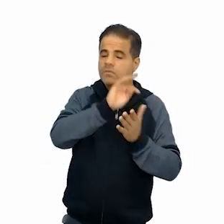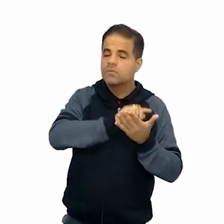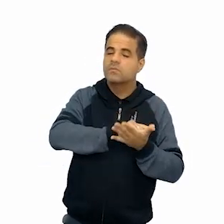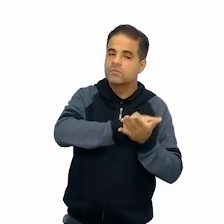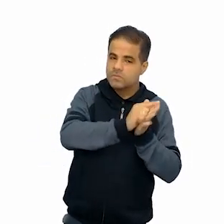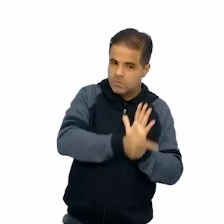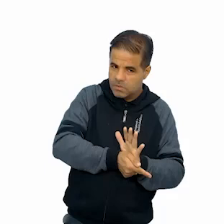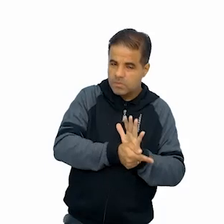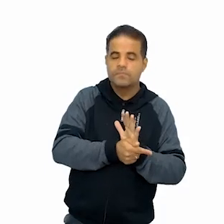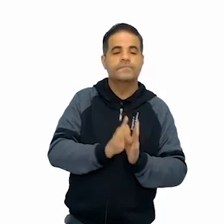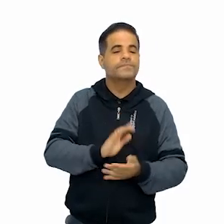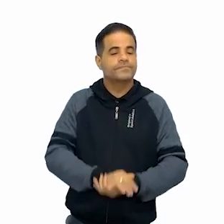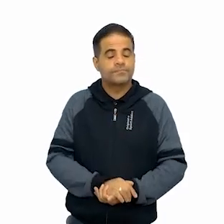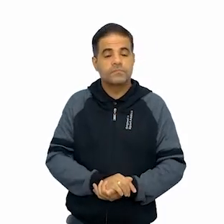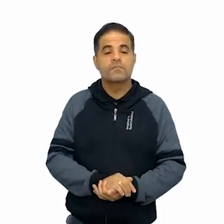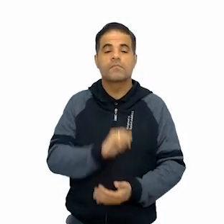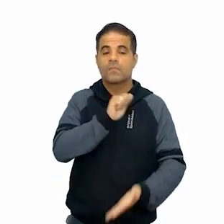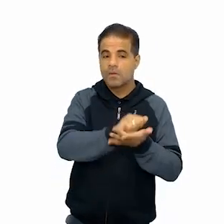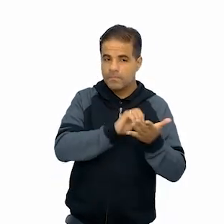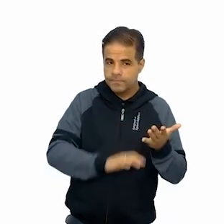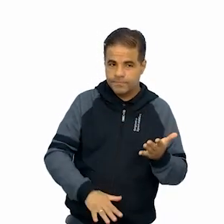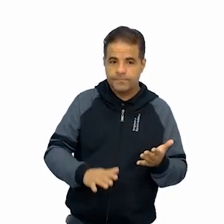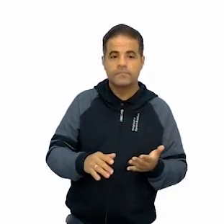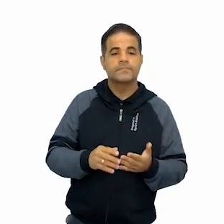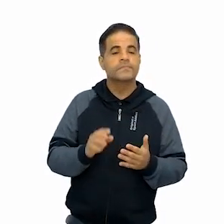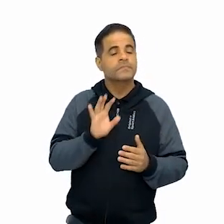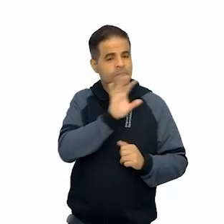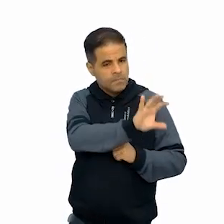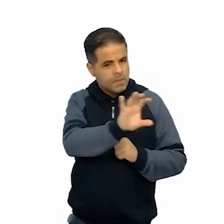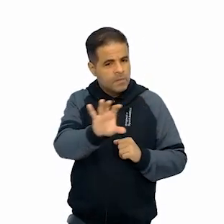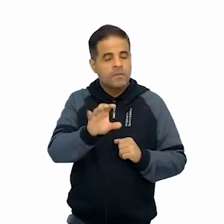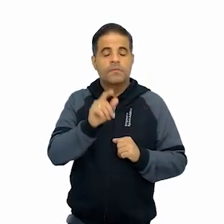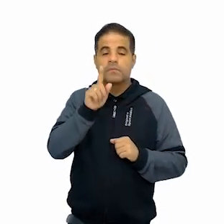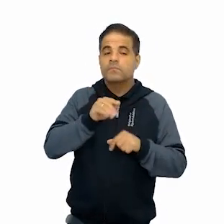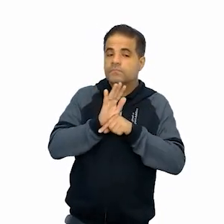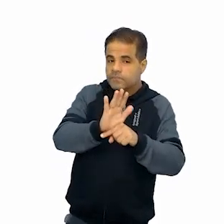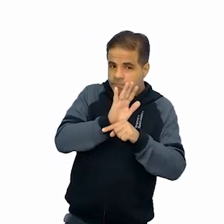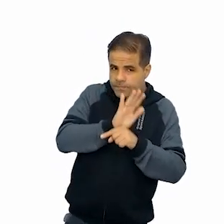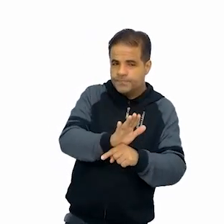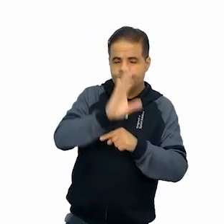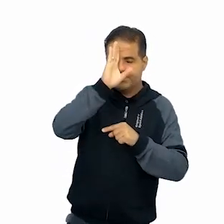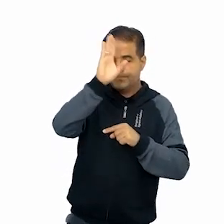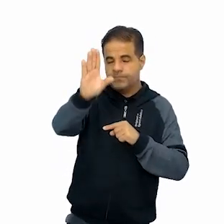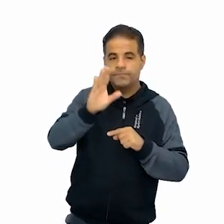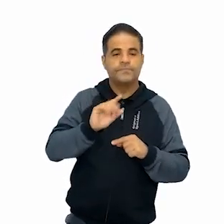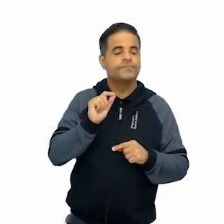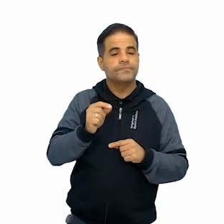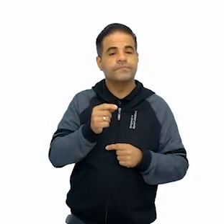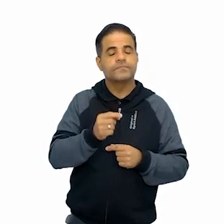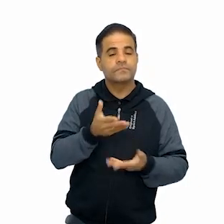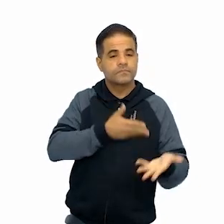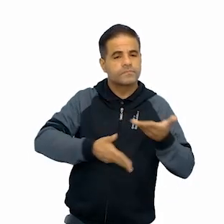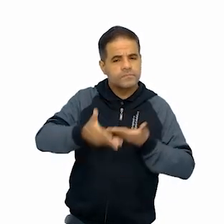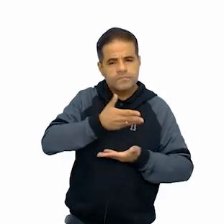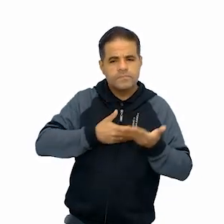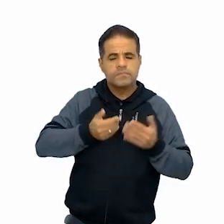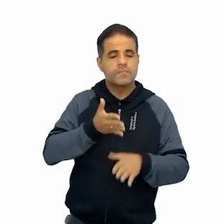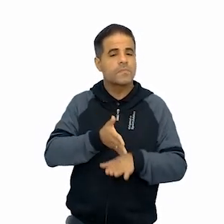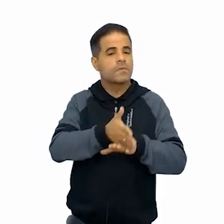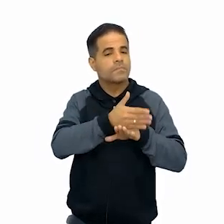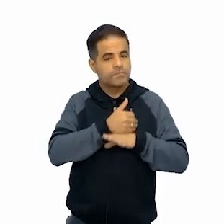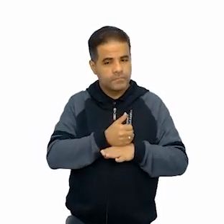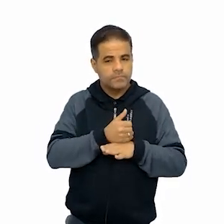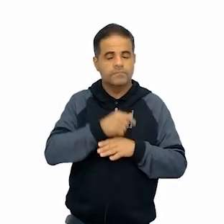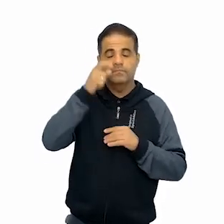gêneros textuais. As atividades em si, elas favorecem principalmente a realização de